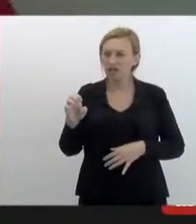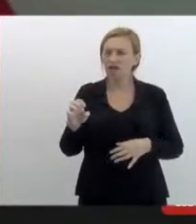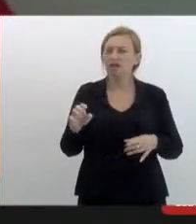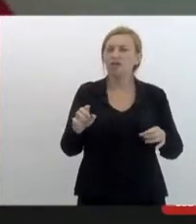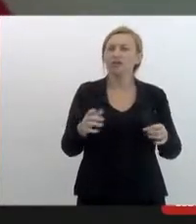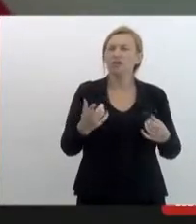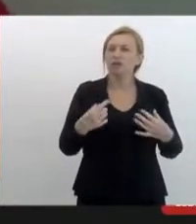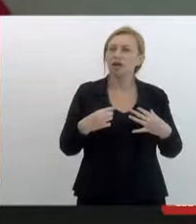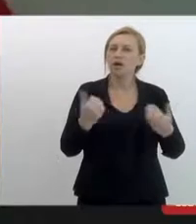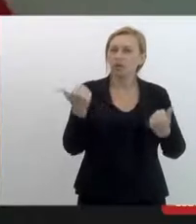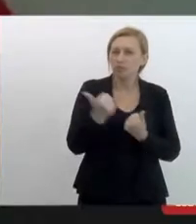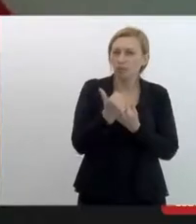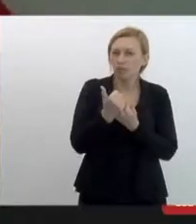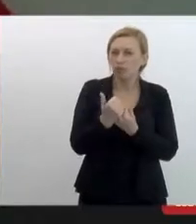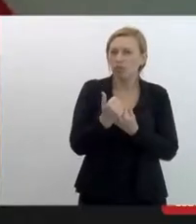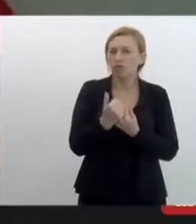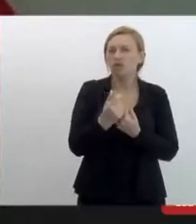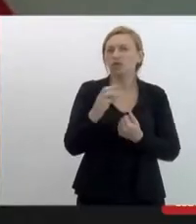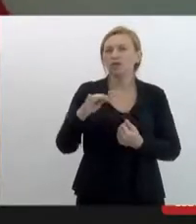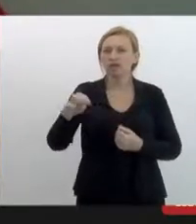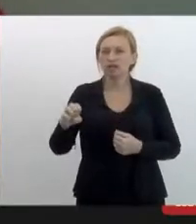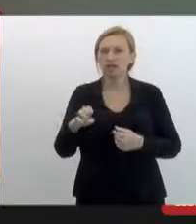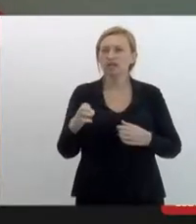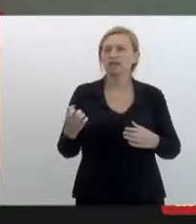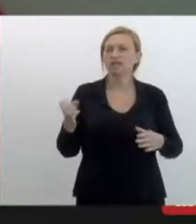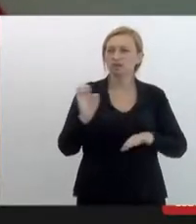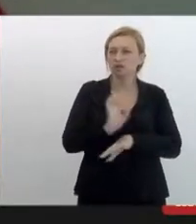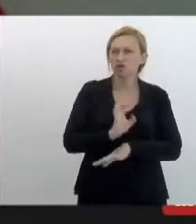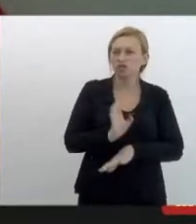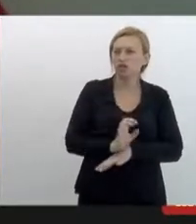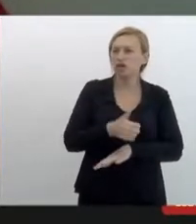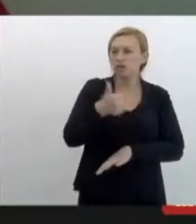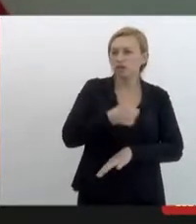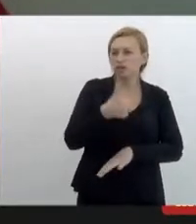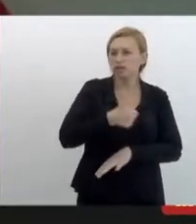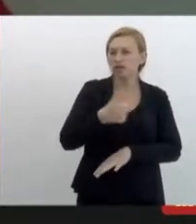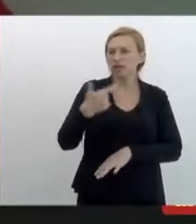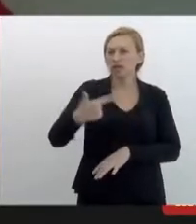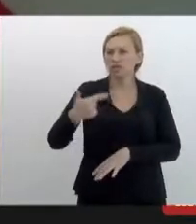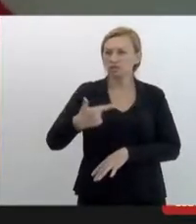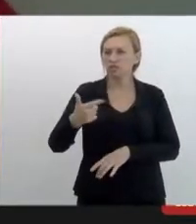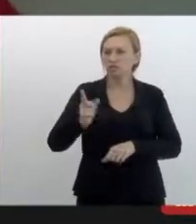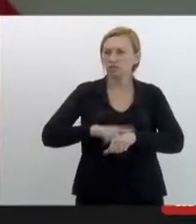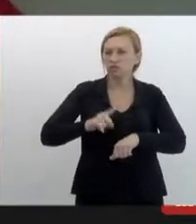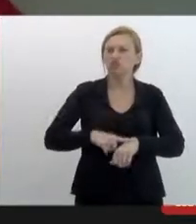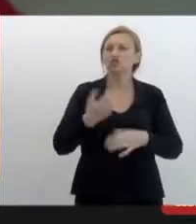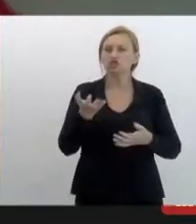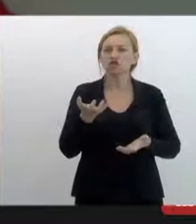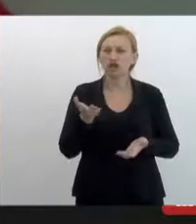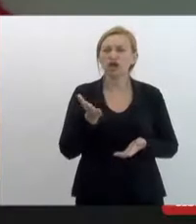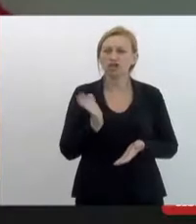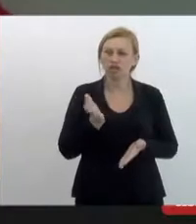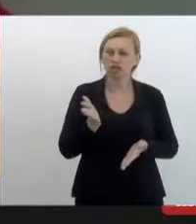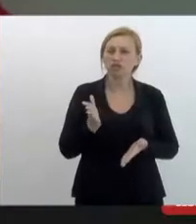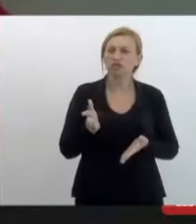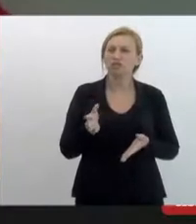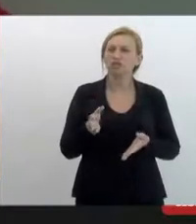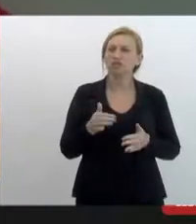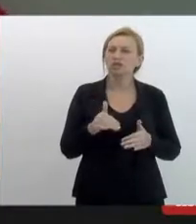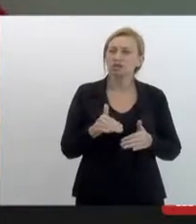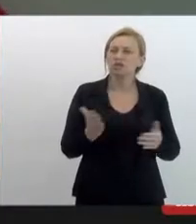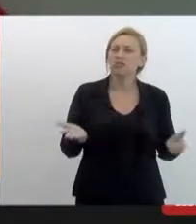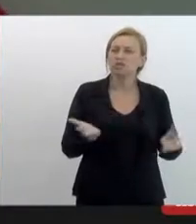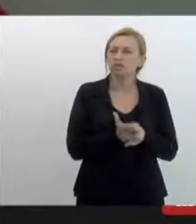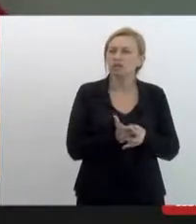também na defesa das teses levantadas pelo Estado, tanto em primeiro grau quanto em segundo grau. Já temos feito isso em relação aos processos